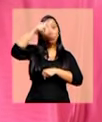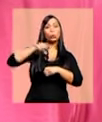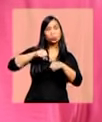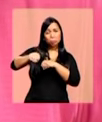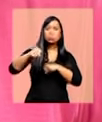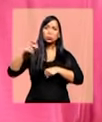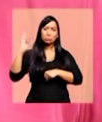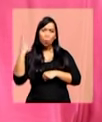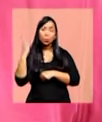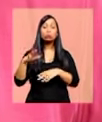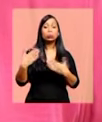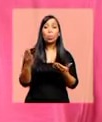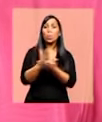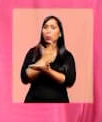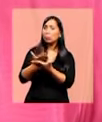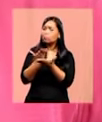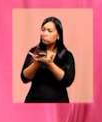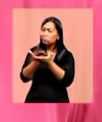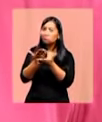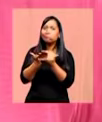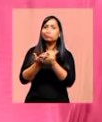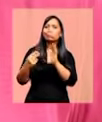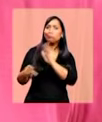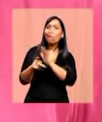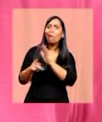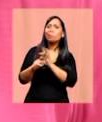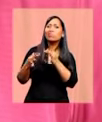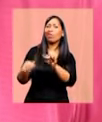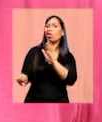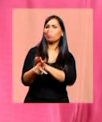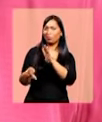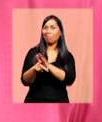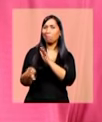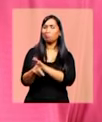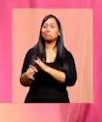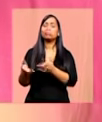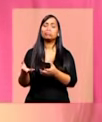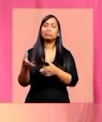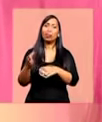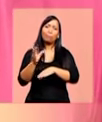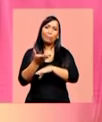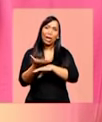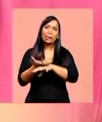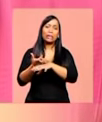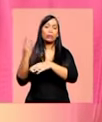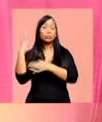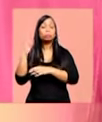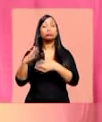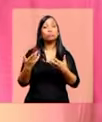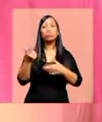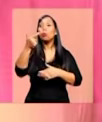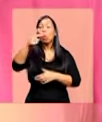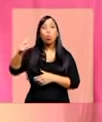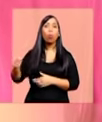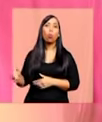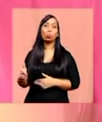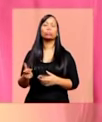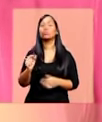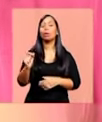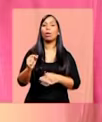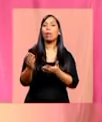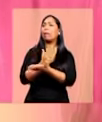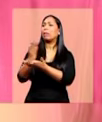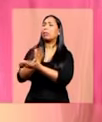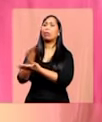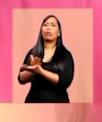pós-graduação também. Então a gente lê muitos livros técnicos, né, nessa hora, nesse momento. E depois disso, a gente lê livros de tudo